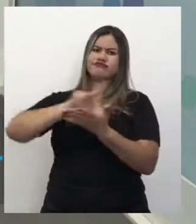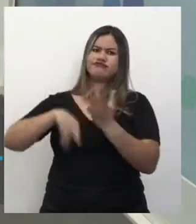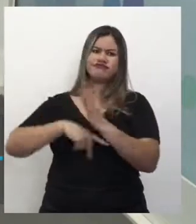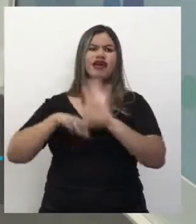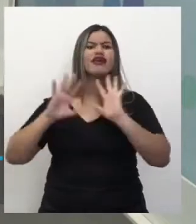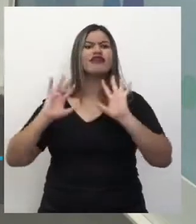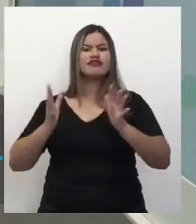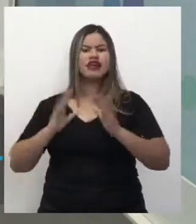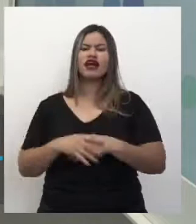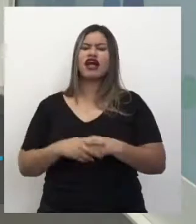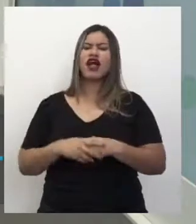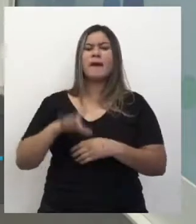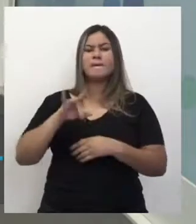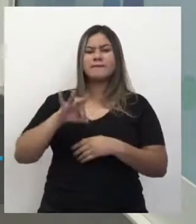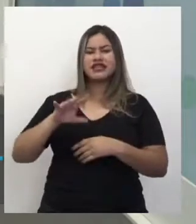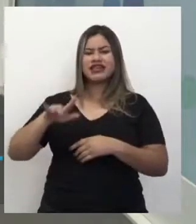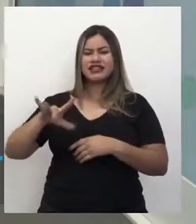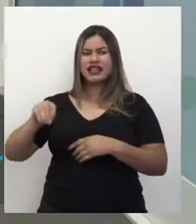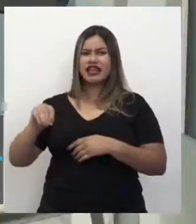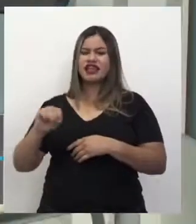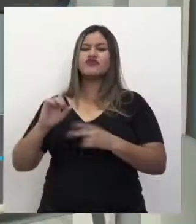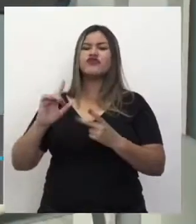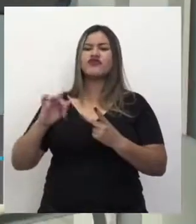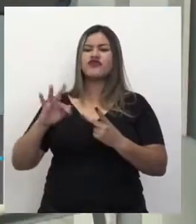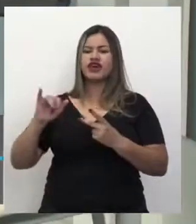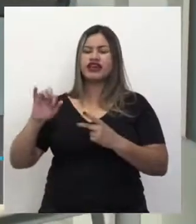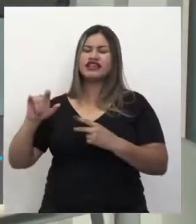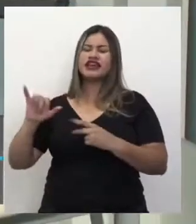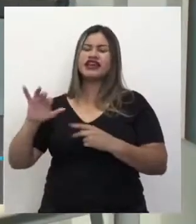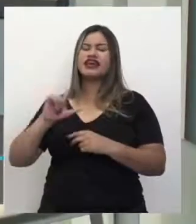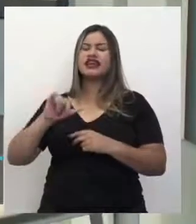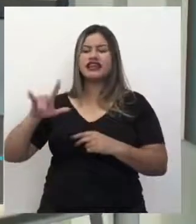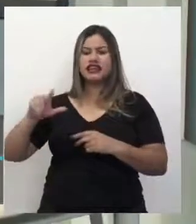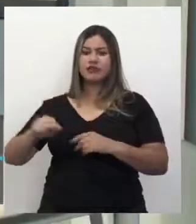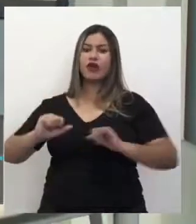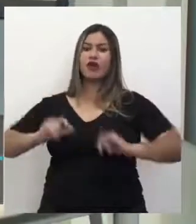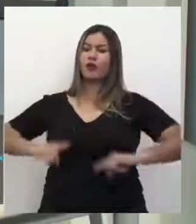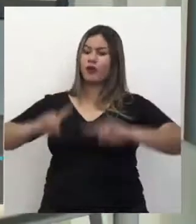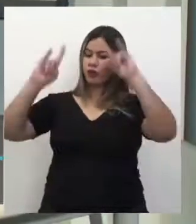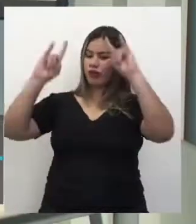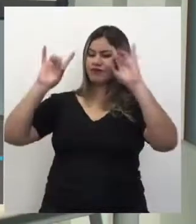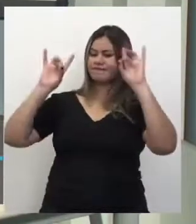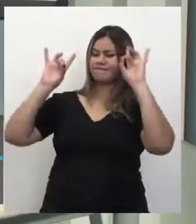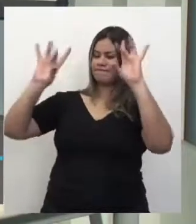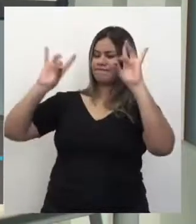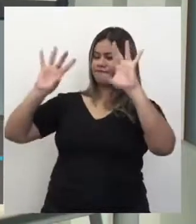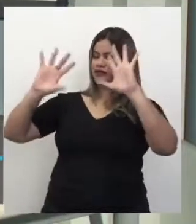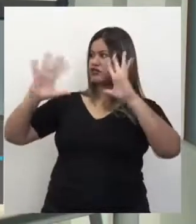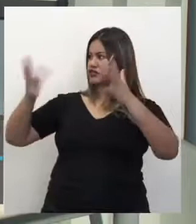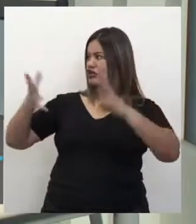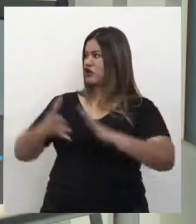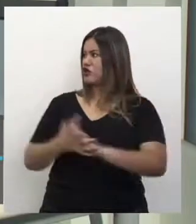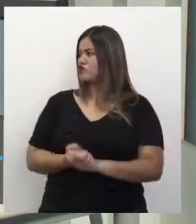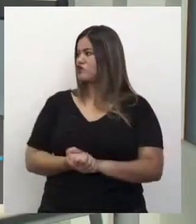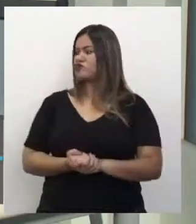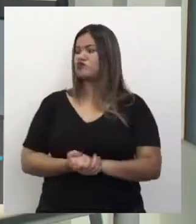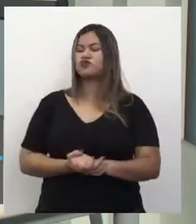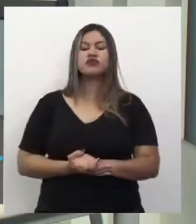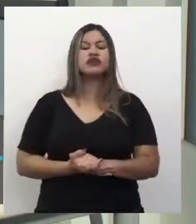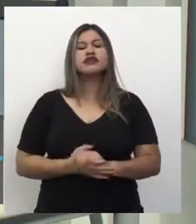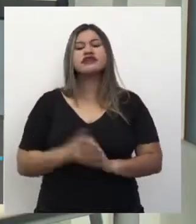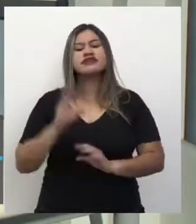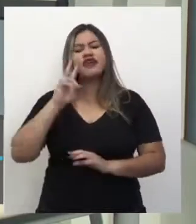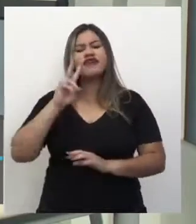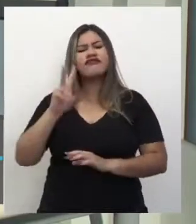né? Lá na Brigadeiro, Faria Lima, é O isso? próprio prédio já é uma obra de arte, né? Espelhado em rosa, você vê de longe. E eles dão